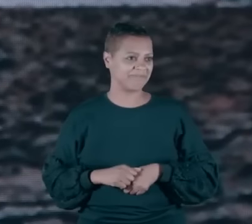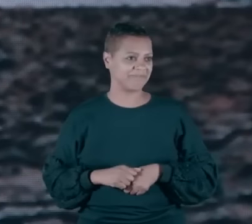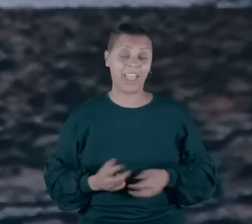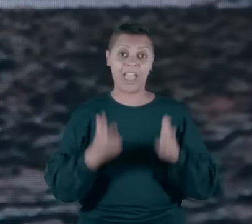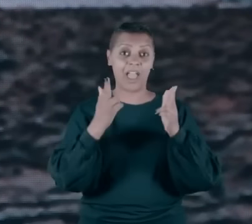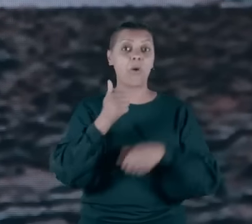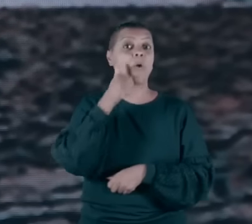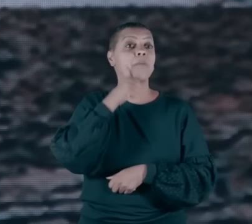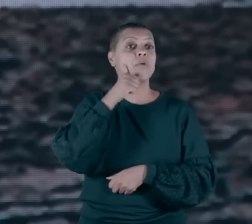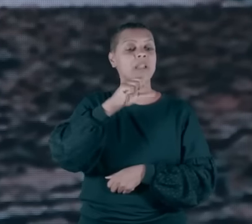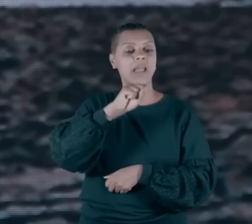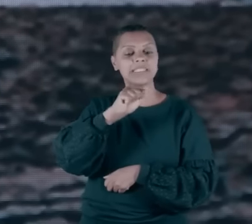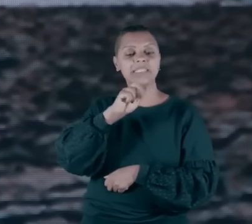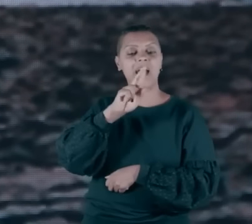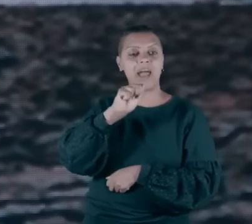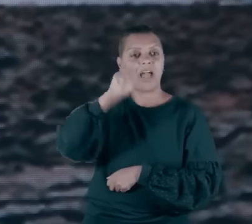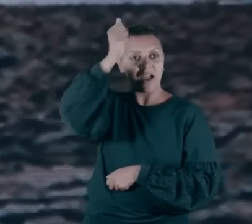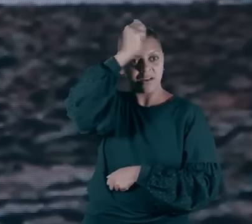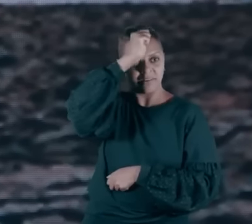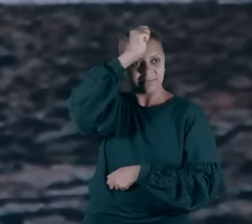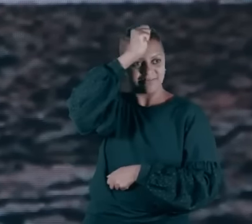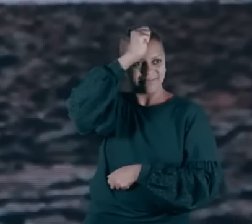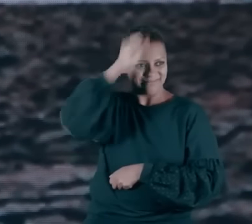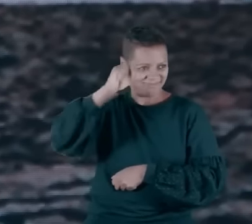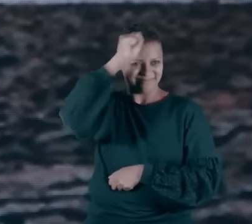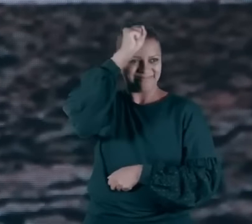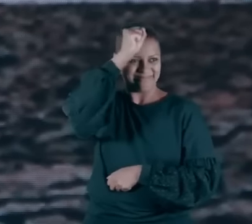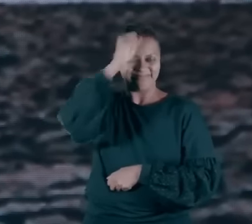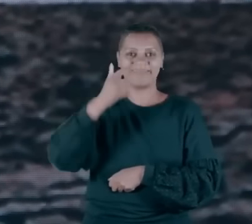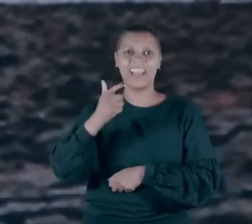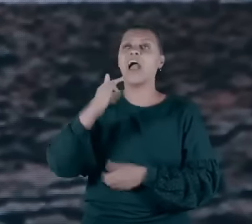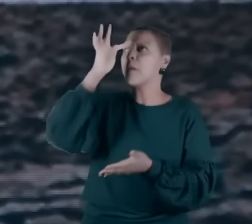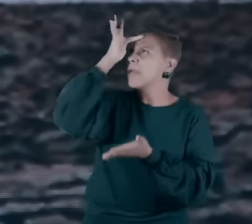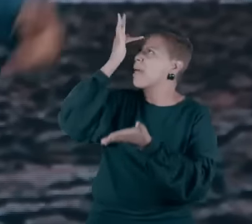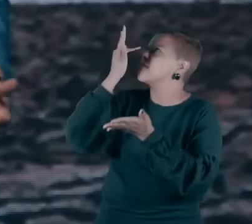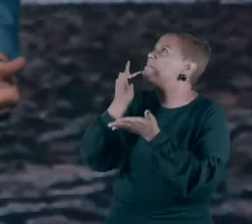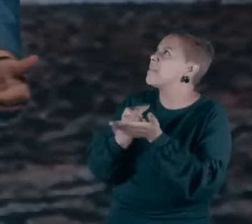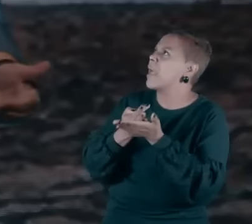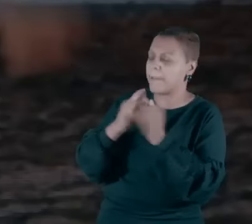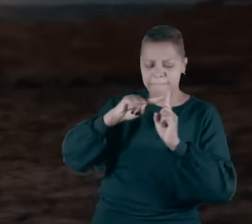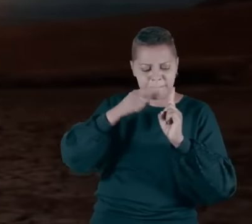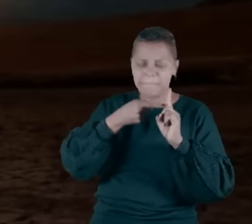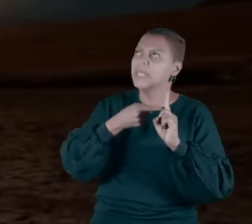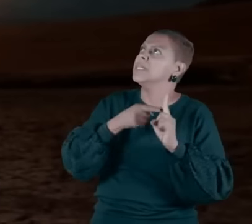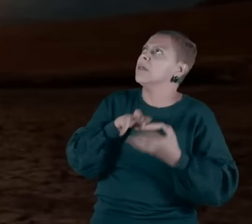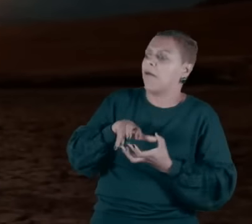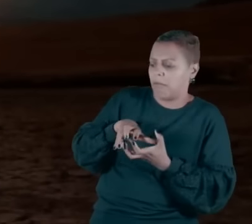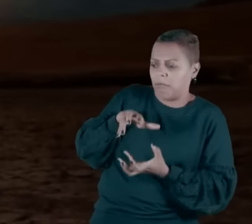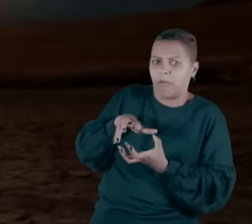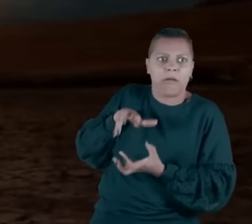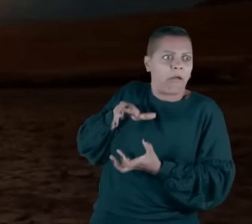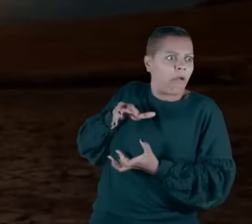Sara Hebreus 11:11 diz pela fé também a própria Sara recebeu poder para ser mãe não obstante o